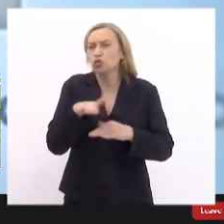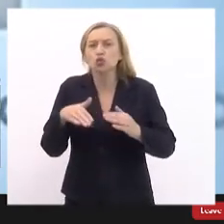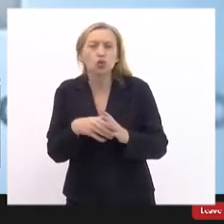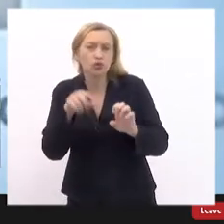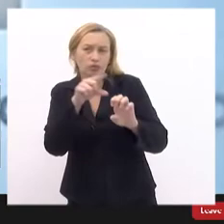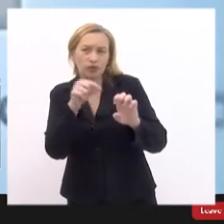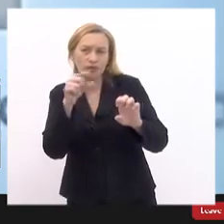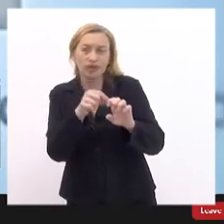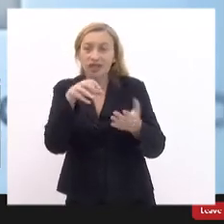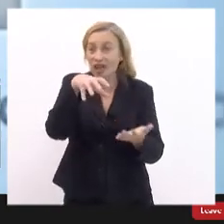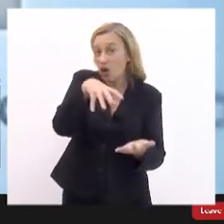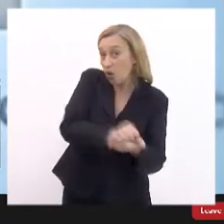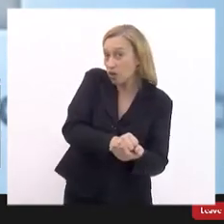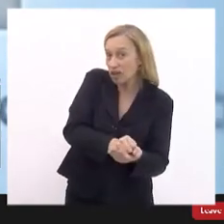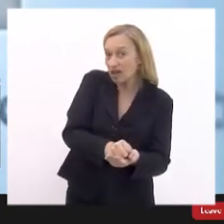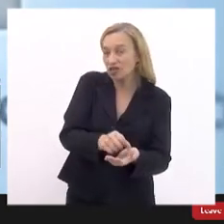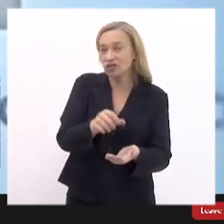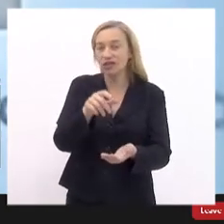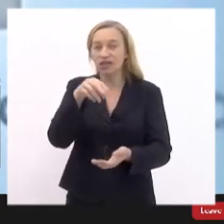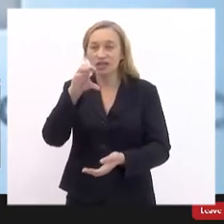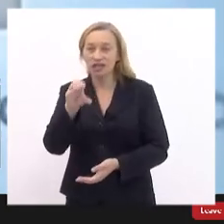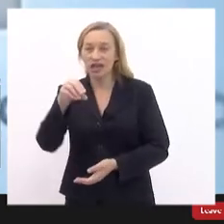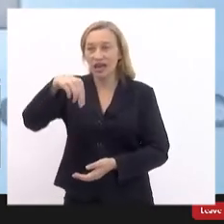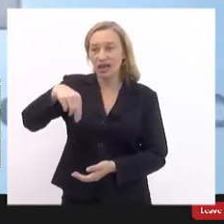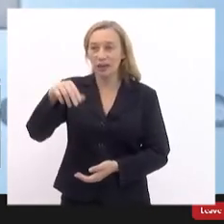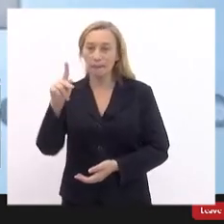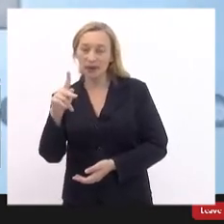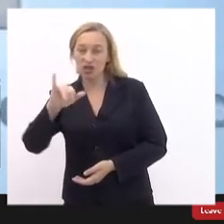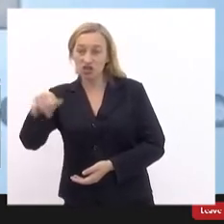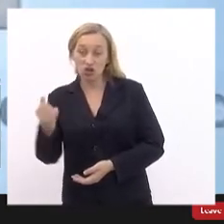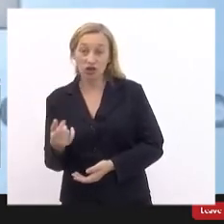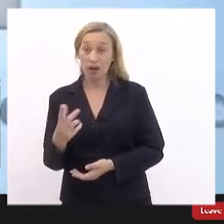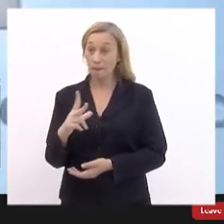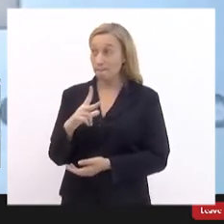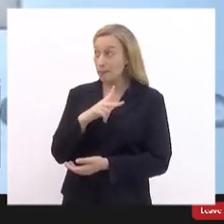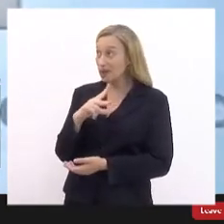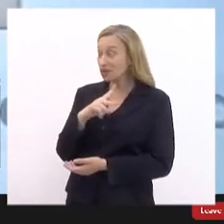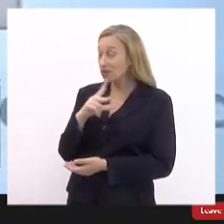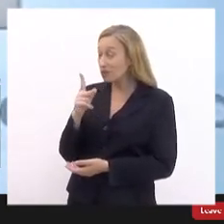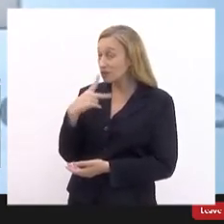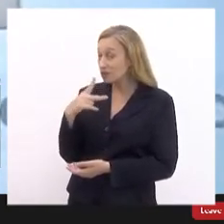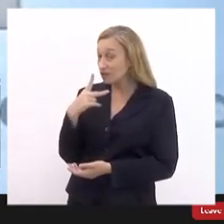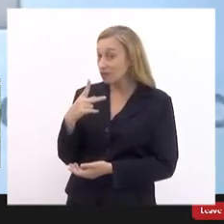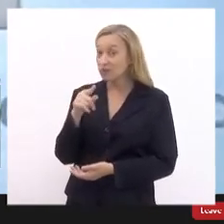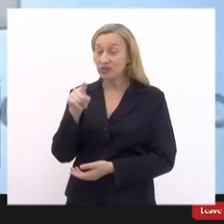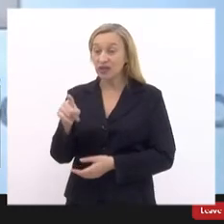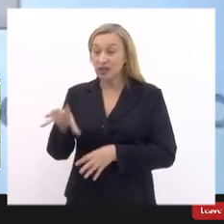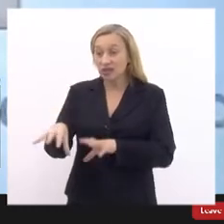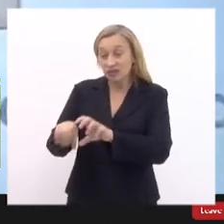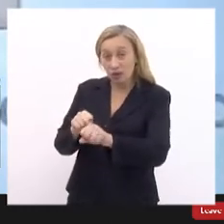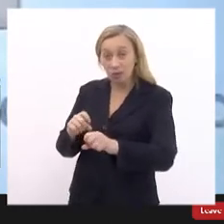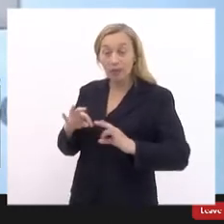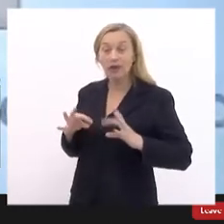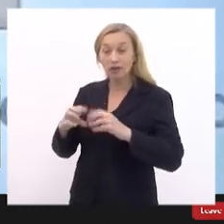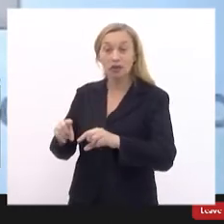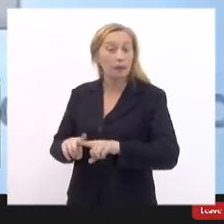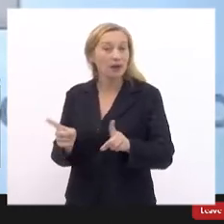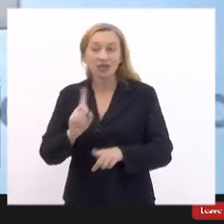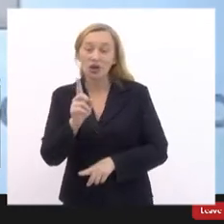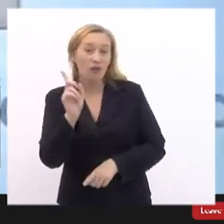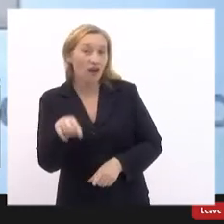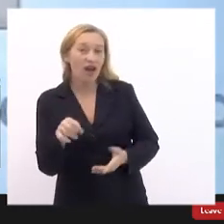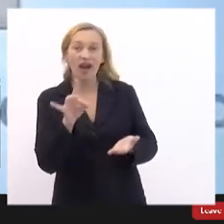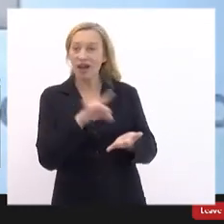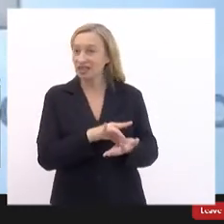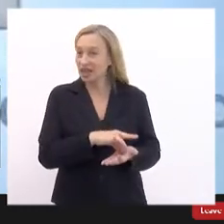ter cadastro, vão ter CNPJ. Eu, particularmente, digo que eles têm que se formar para isso, mas não é a